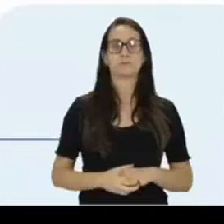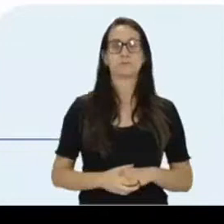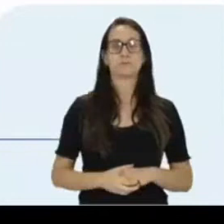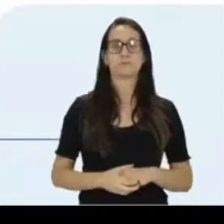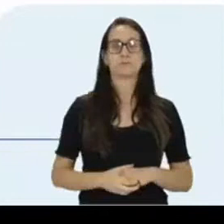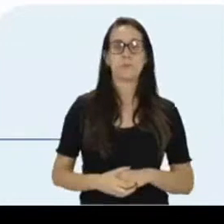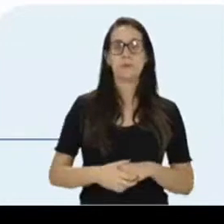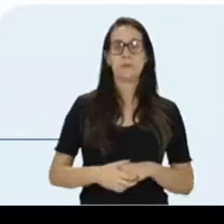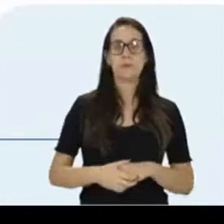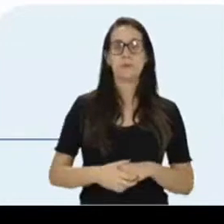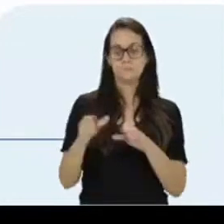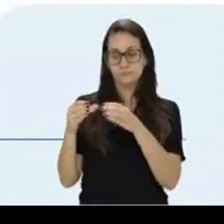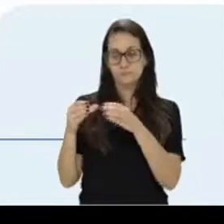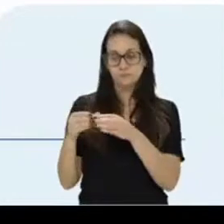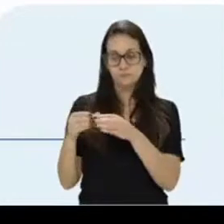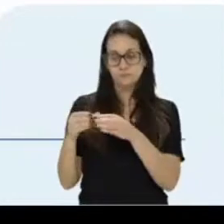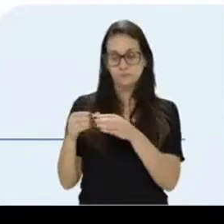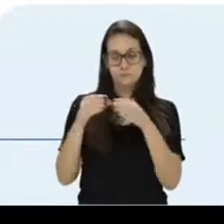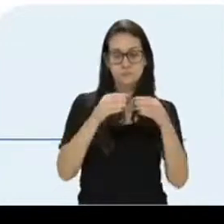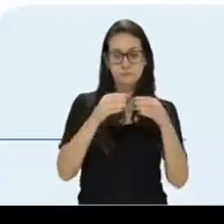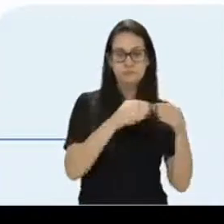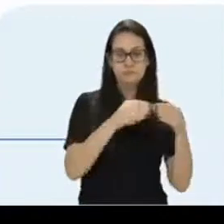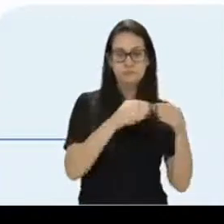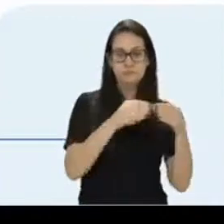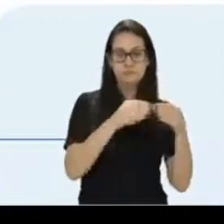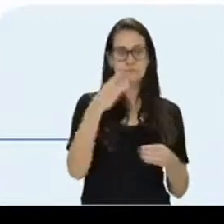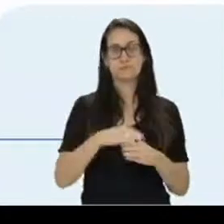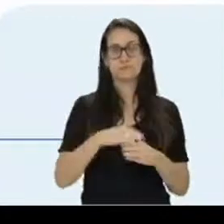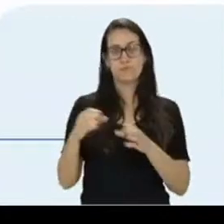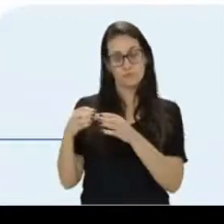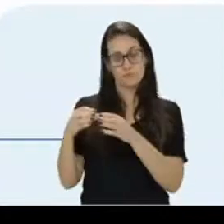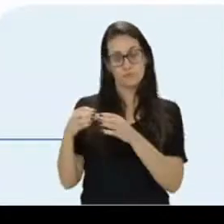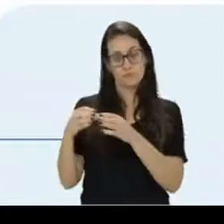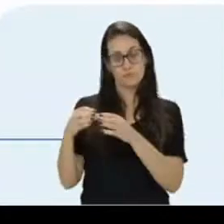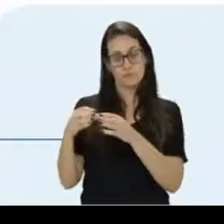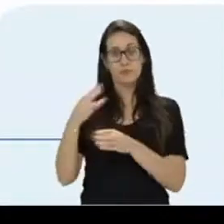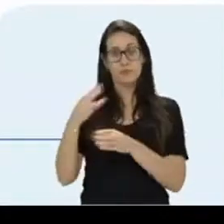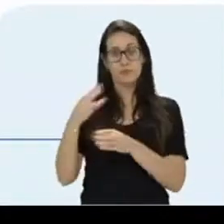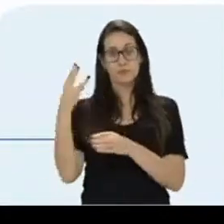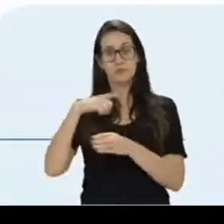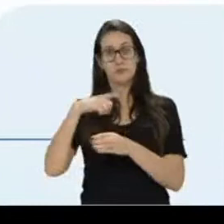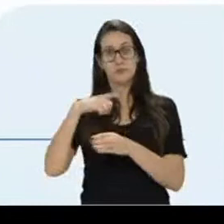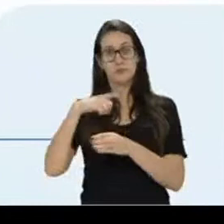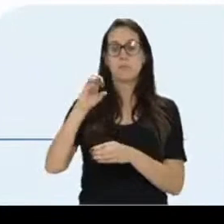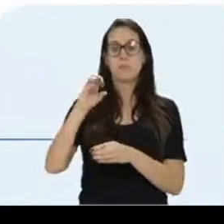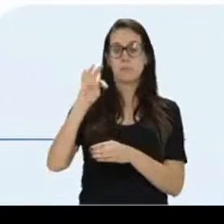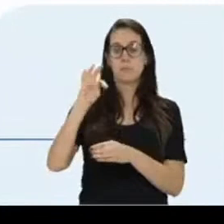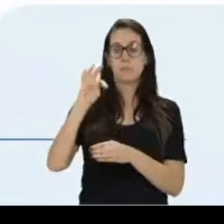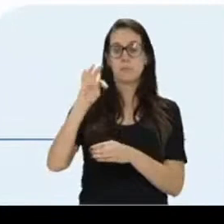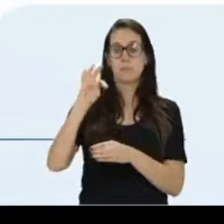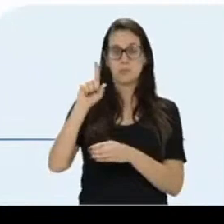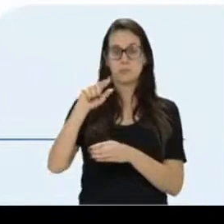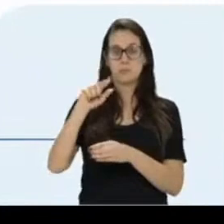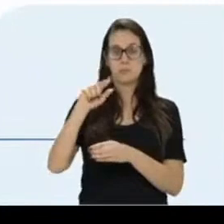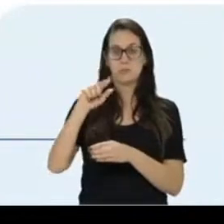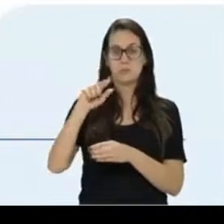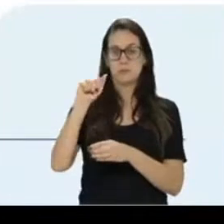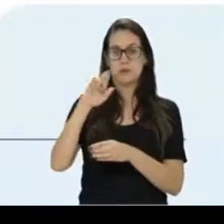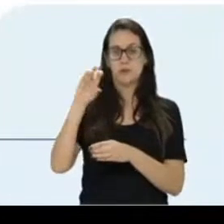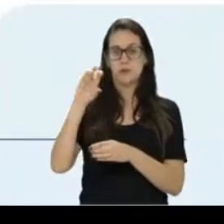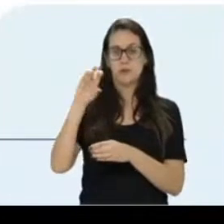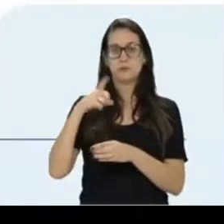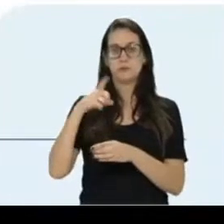Então, aqui nós temos agrupados desde os protozoários até os animais, passando por, então,